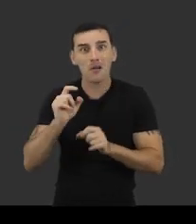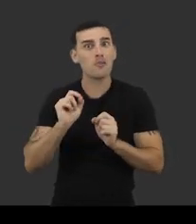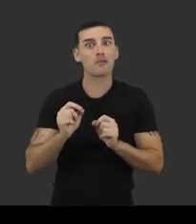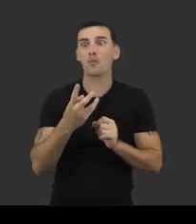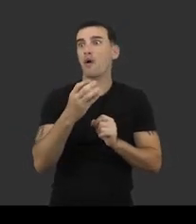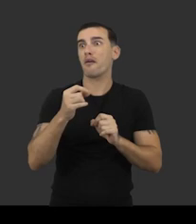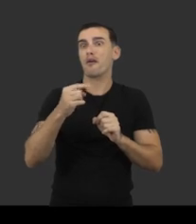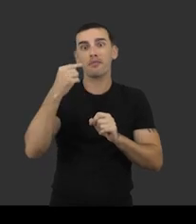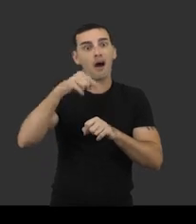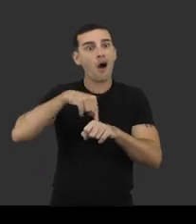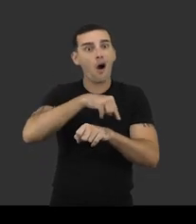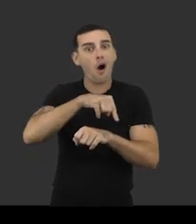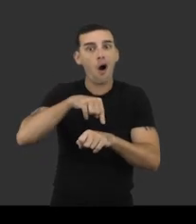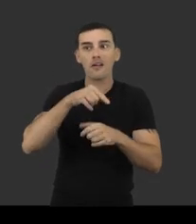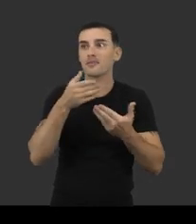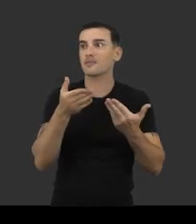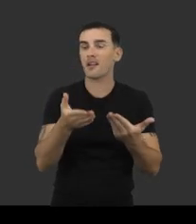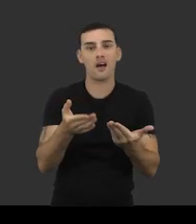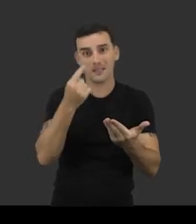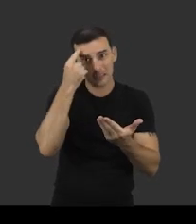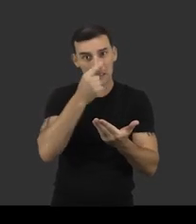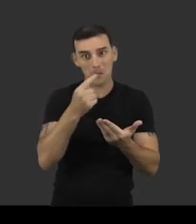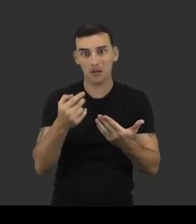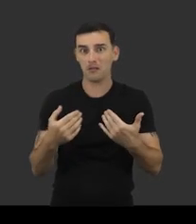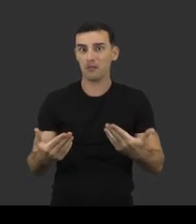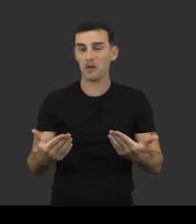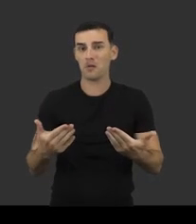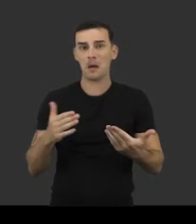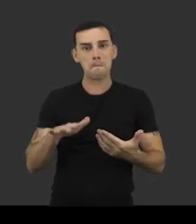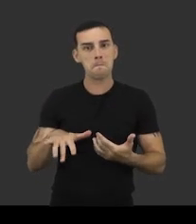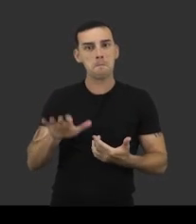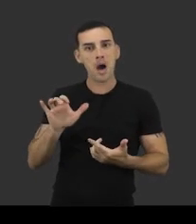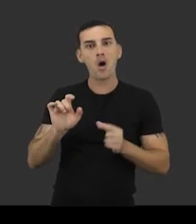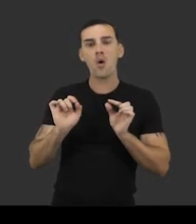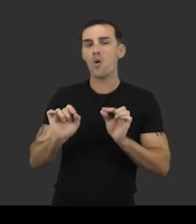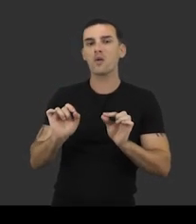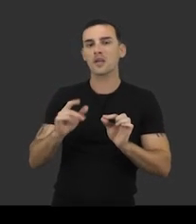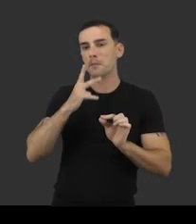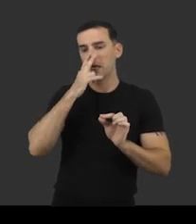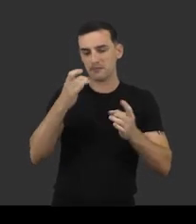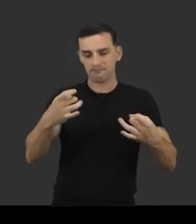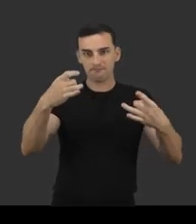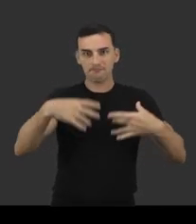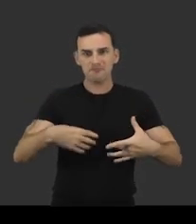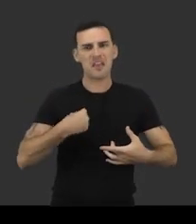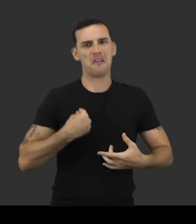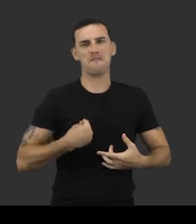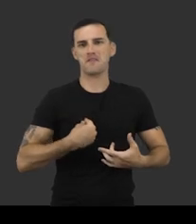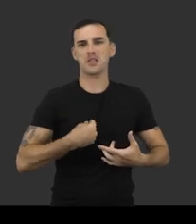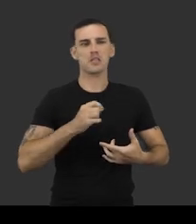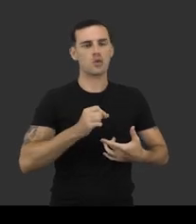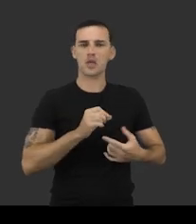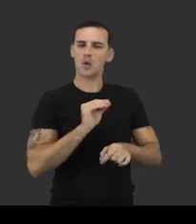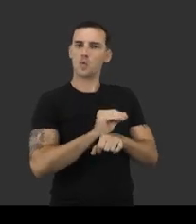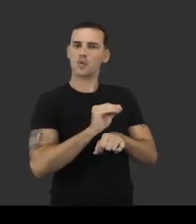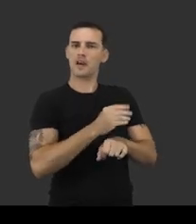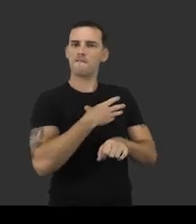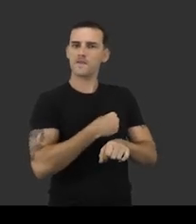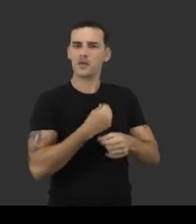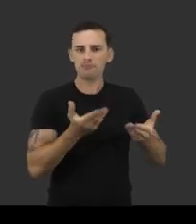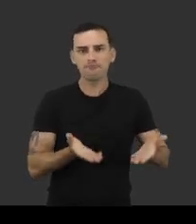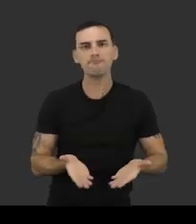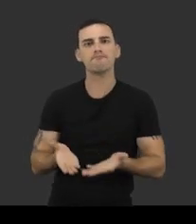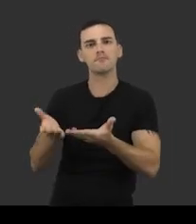de terapia semanal, e pensa, a mãe deixou de viver a própria vida para levar o filho para fazer